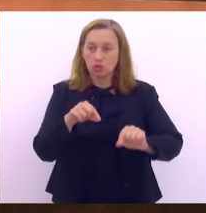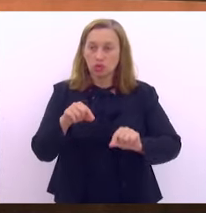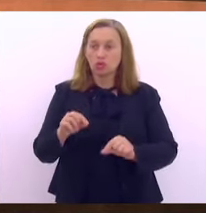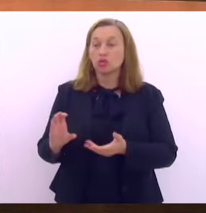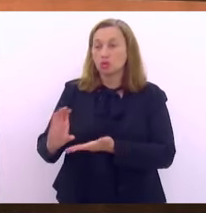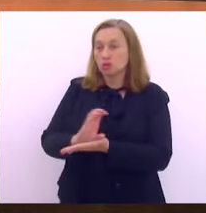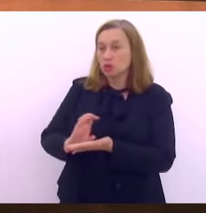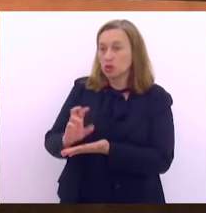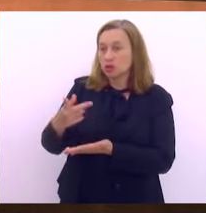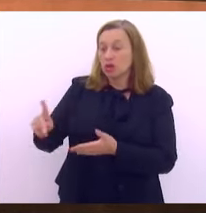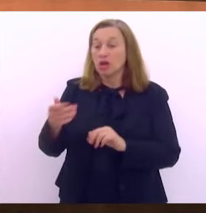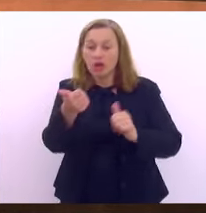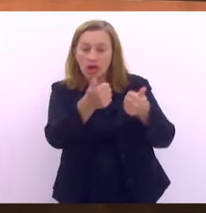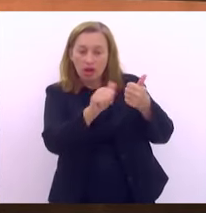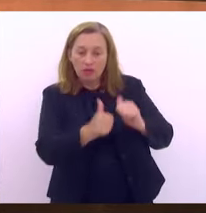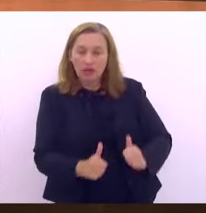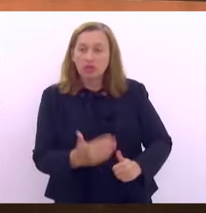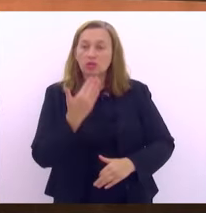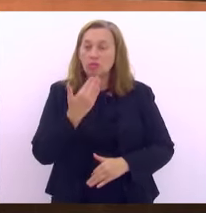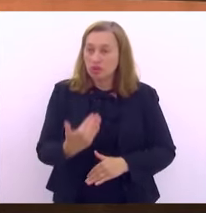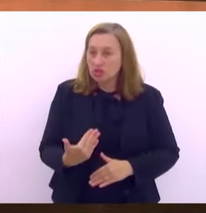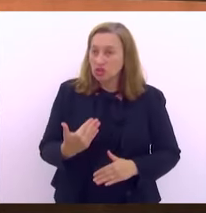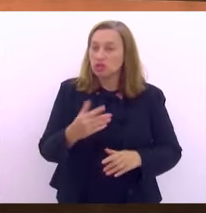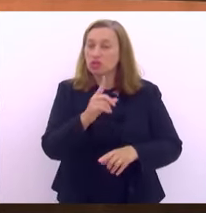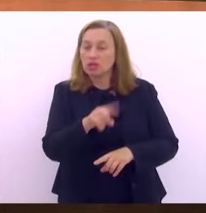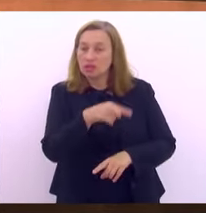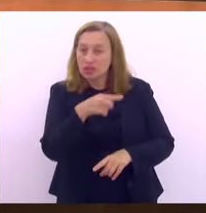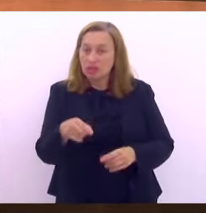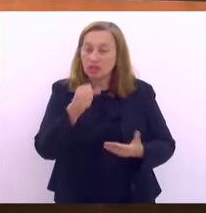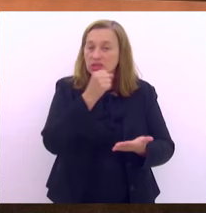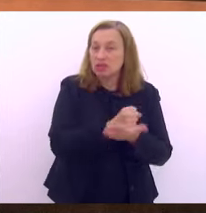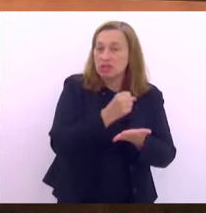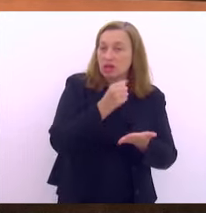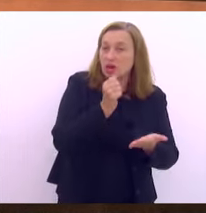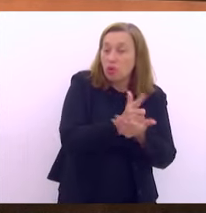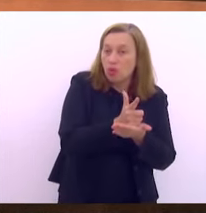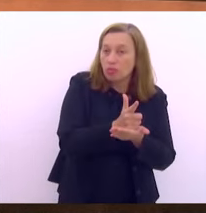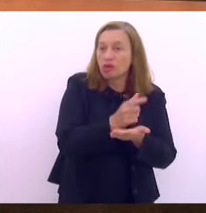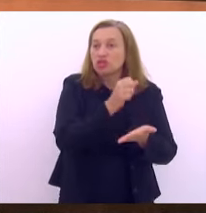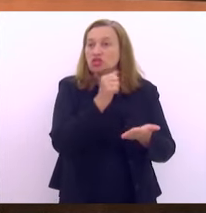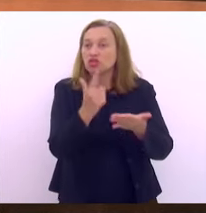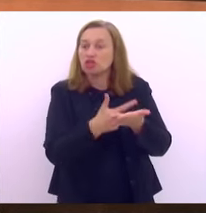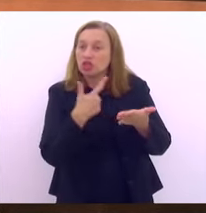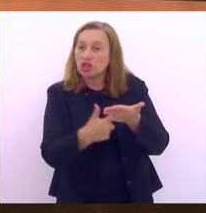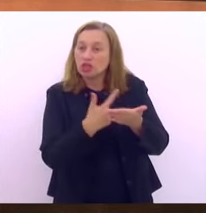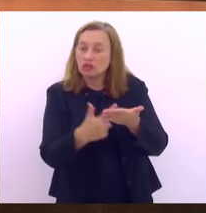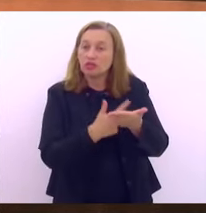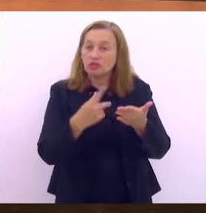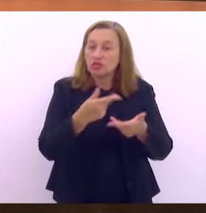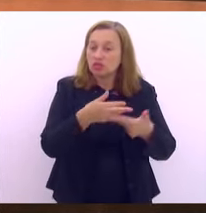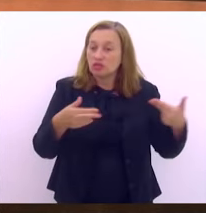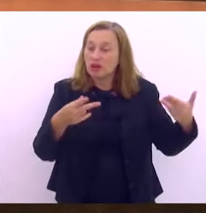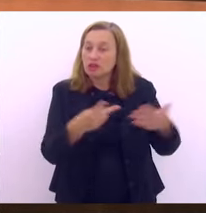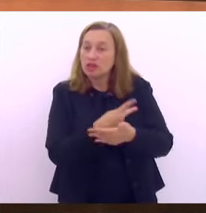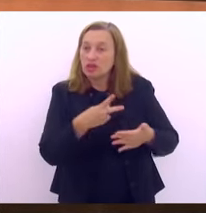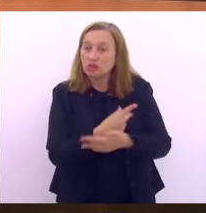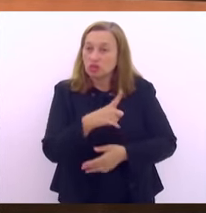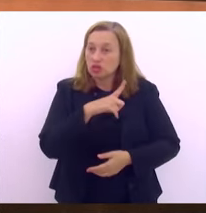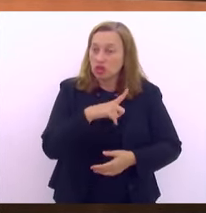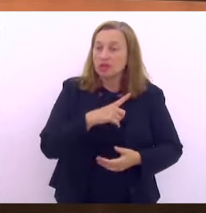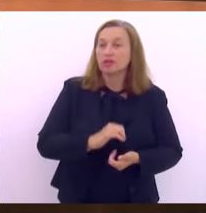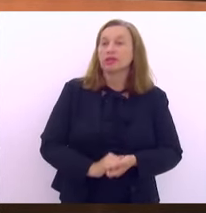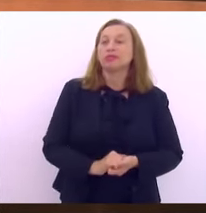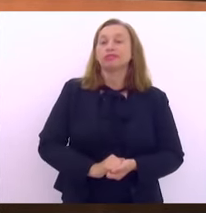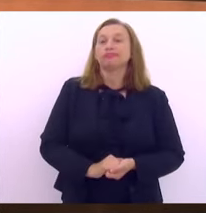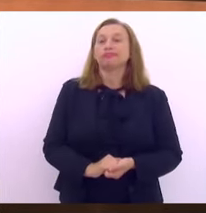conselheiros avaliando o nosso pedido de suspensão dessa compra de livros eivada de irregularidades. Nessa